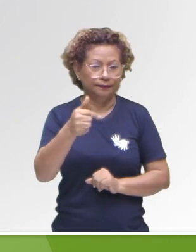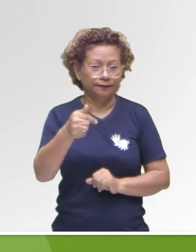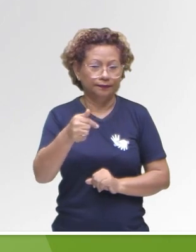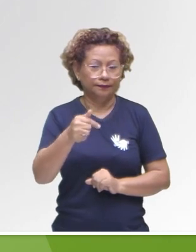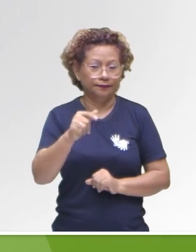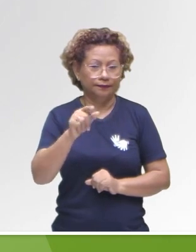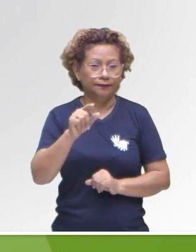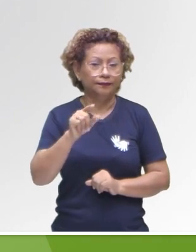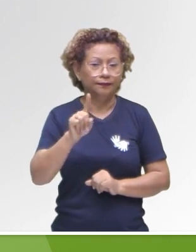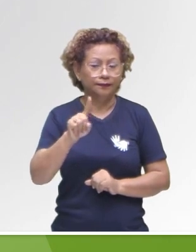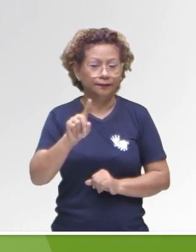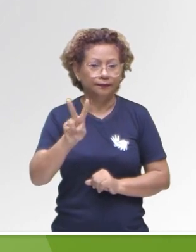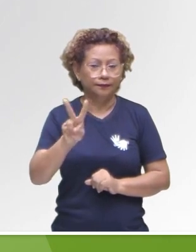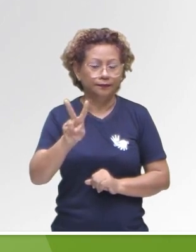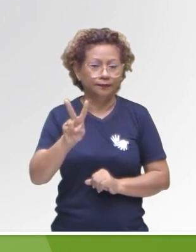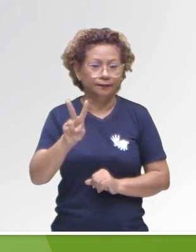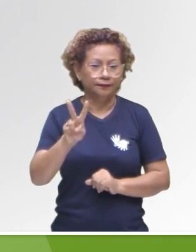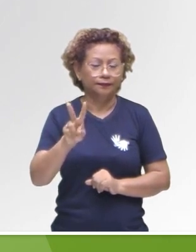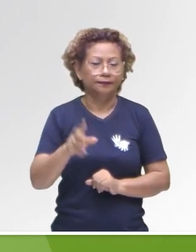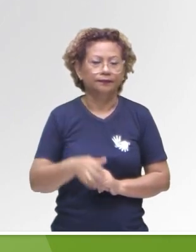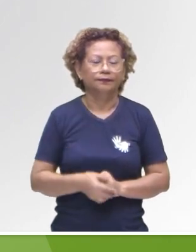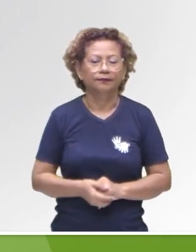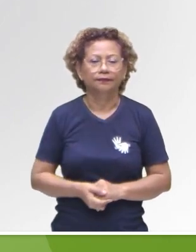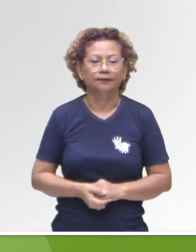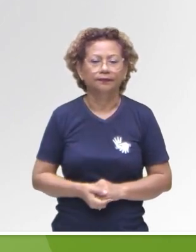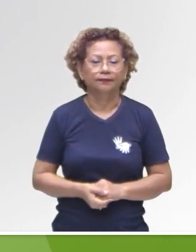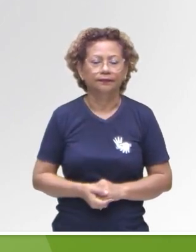volts, né? Que é a unidade da diferença de potencial.